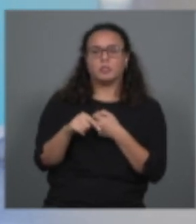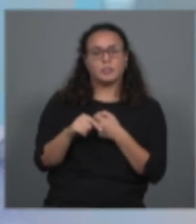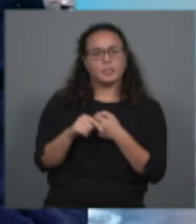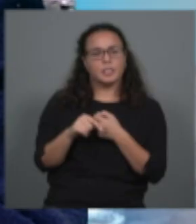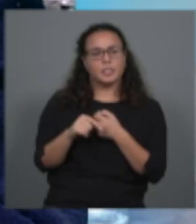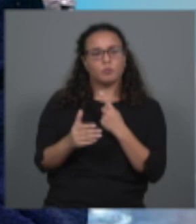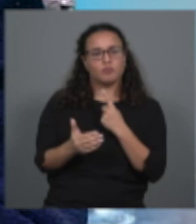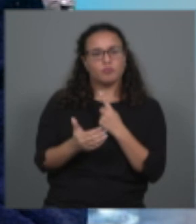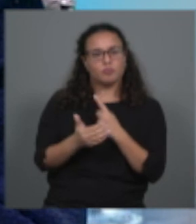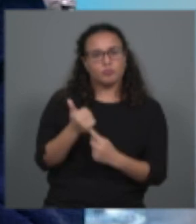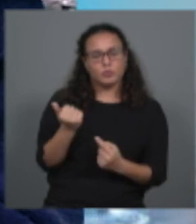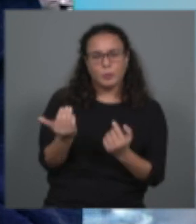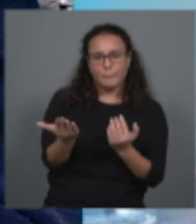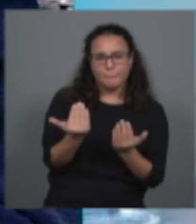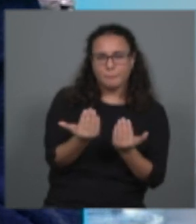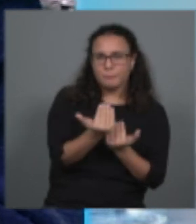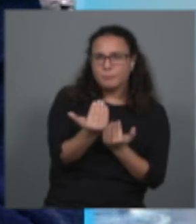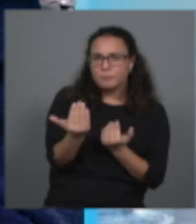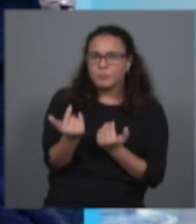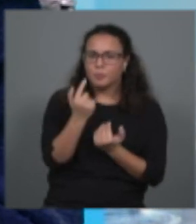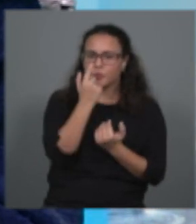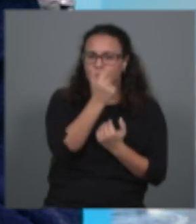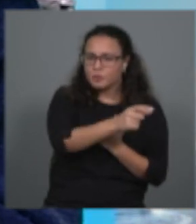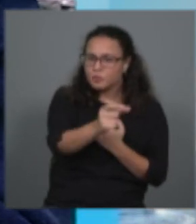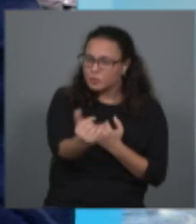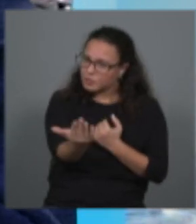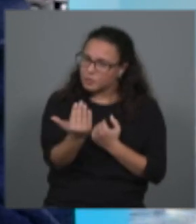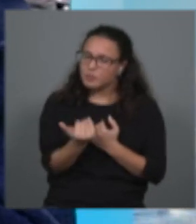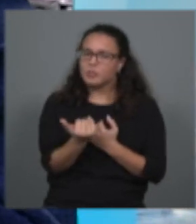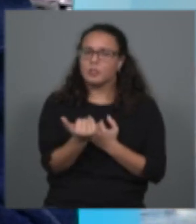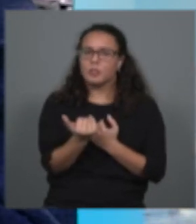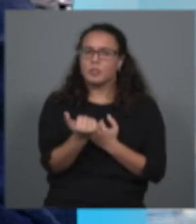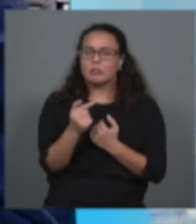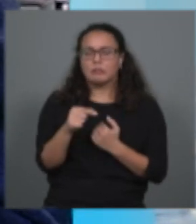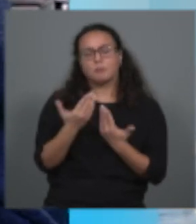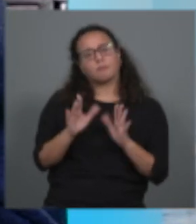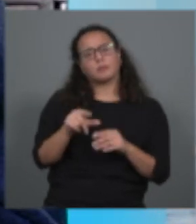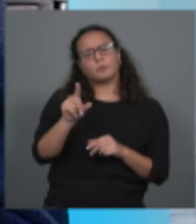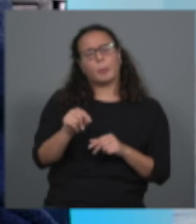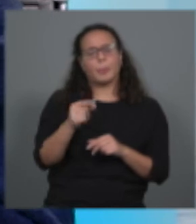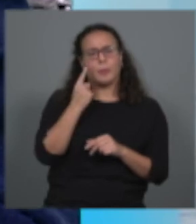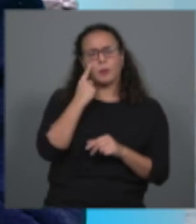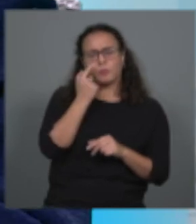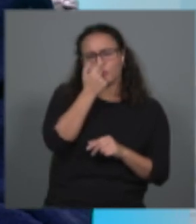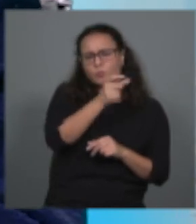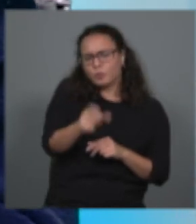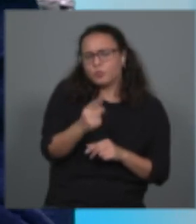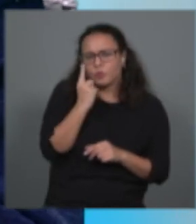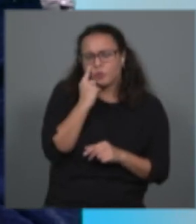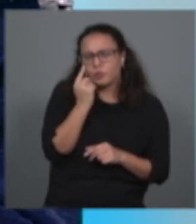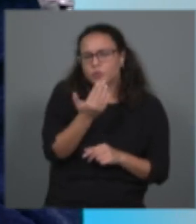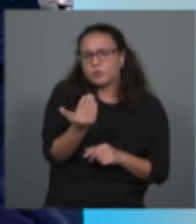é? Bom, também é verdade que, como era muito conhecido, era mais fácil. Se eu hoje entrasse